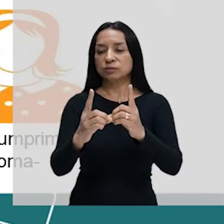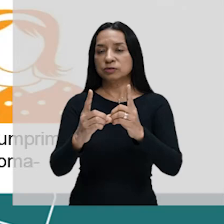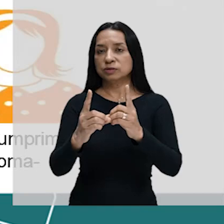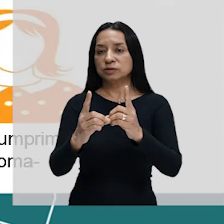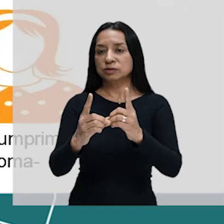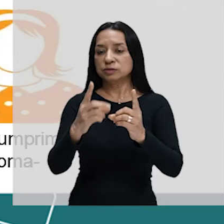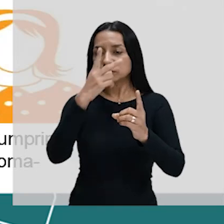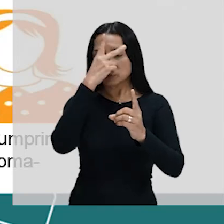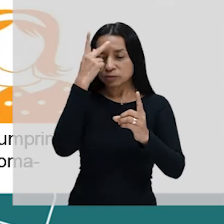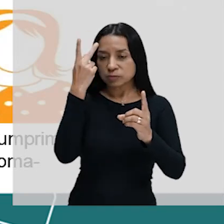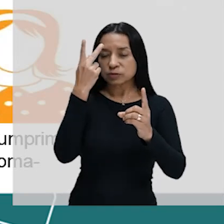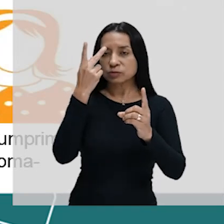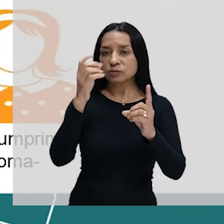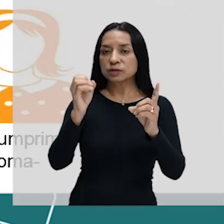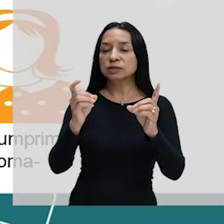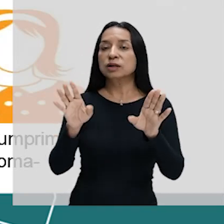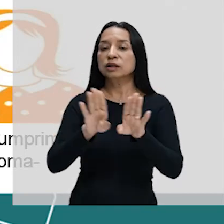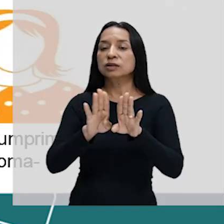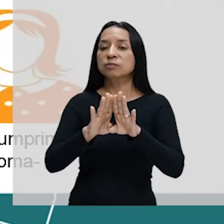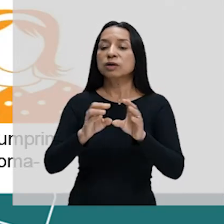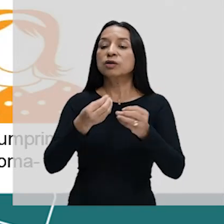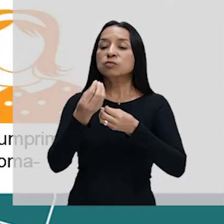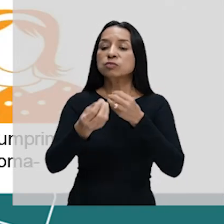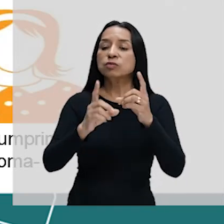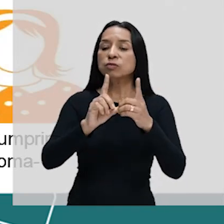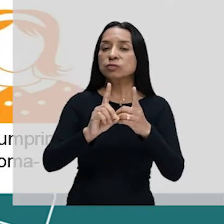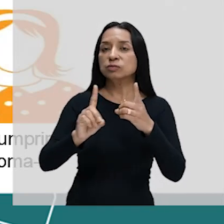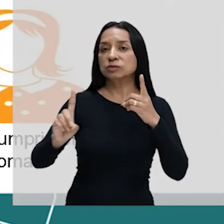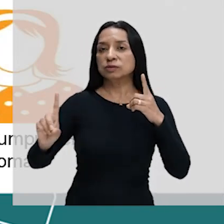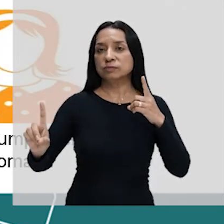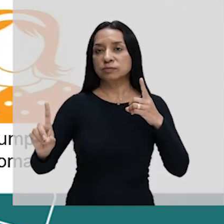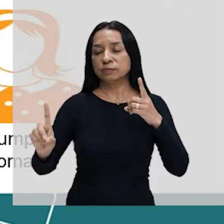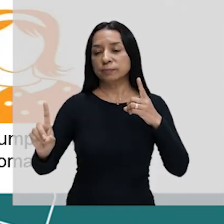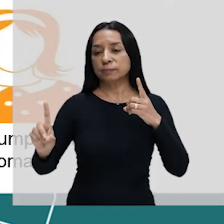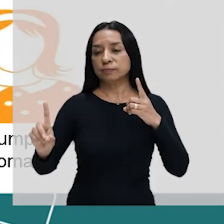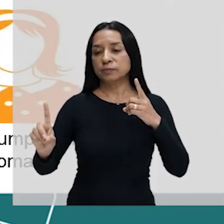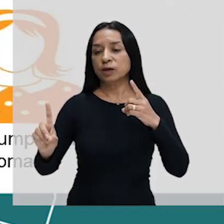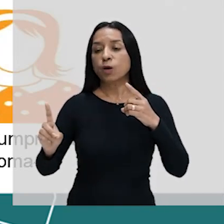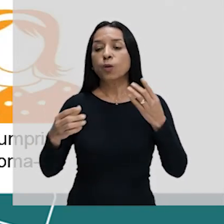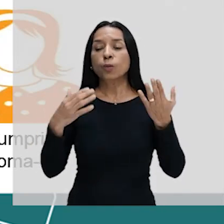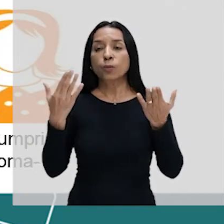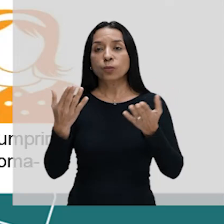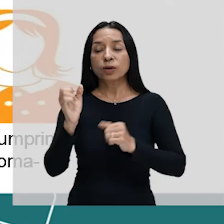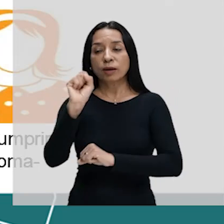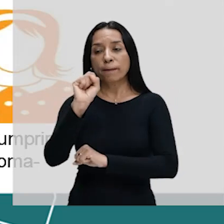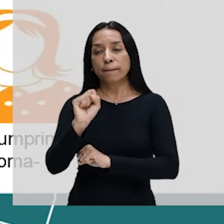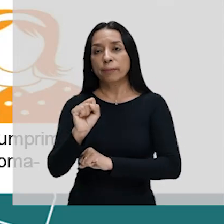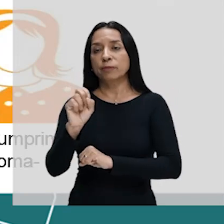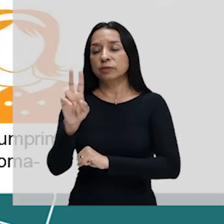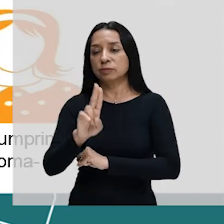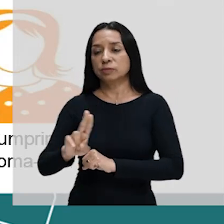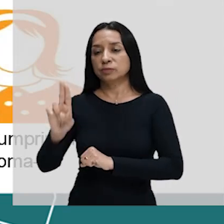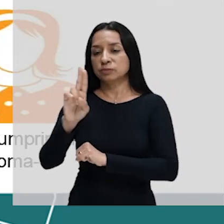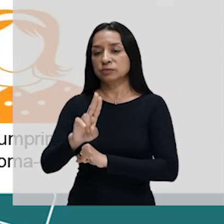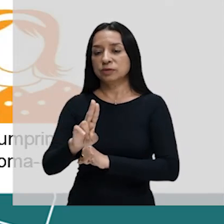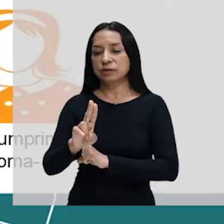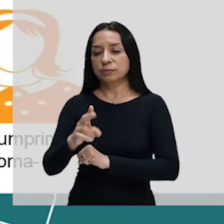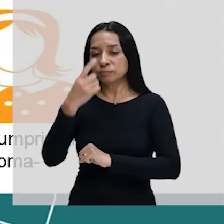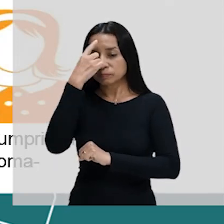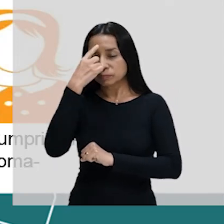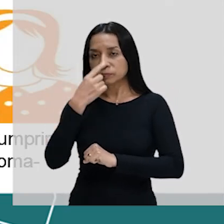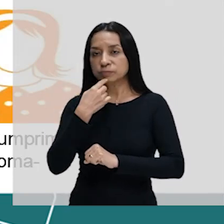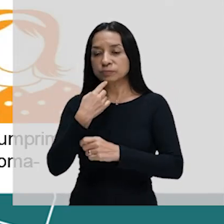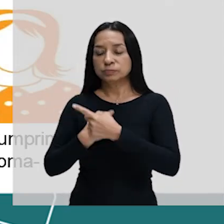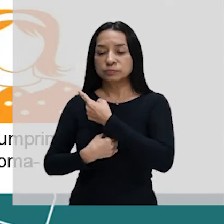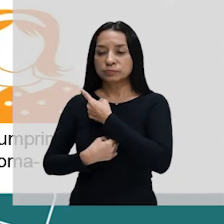afasta das pessoas. Que termos, que expressões nós podemos utilizar? Bem, eu trouxe aqui uma imagem para vocês